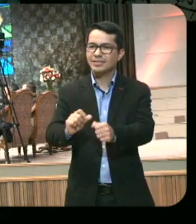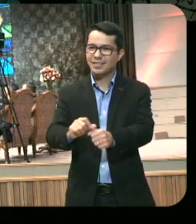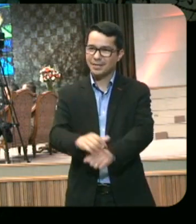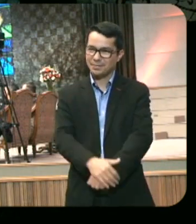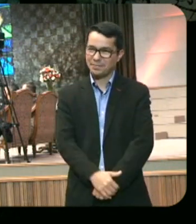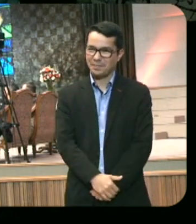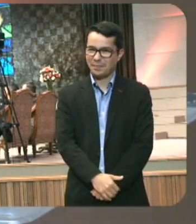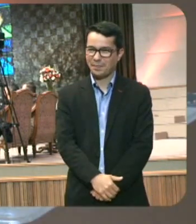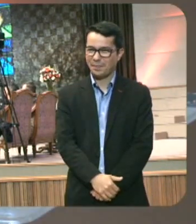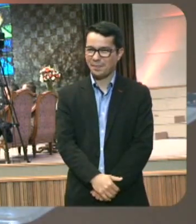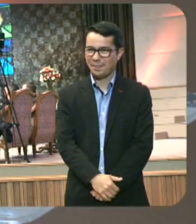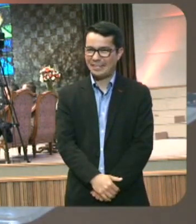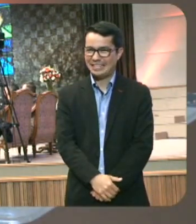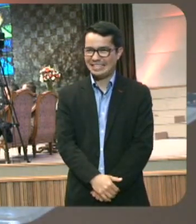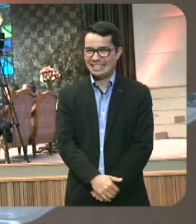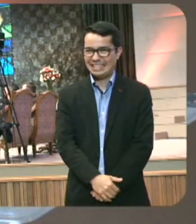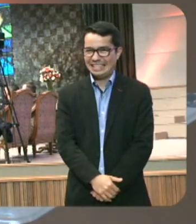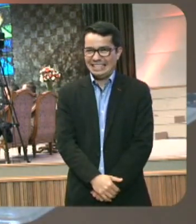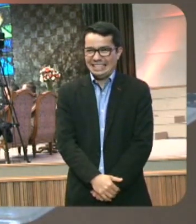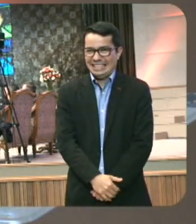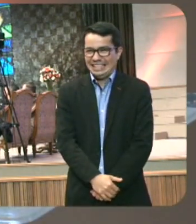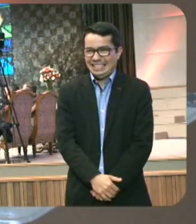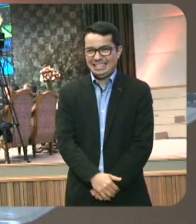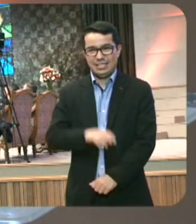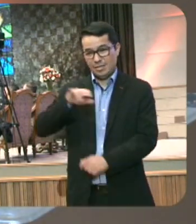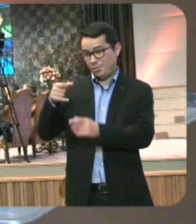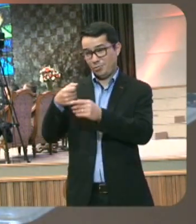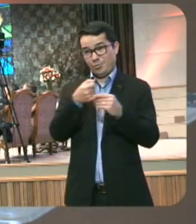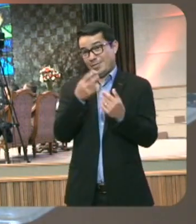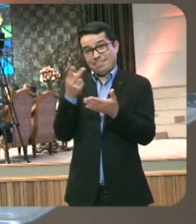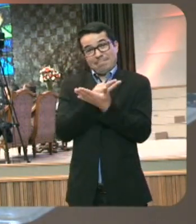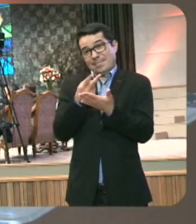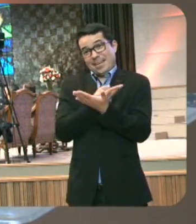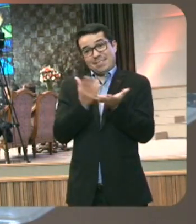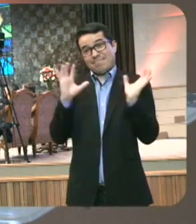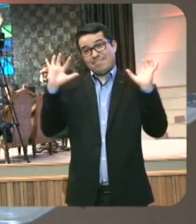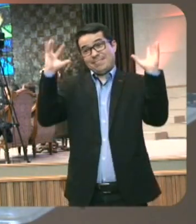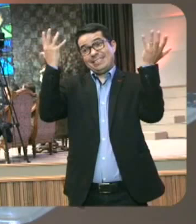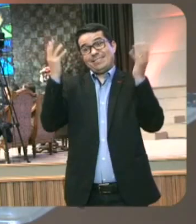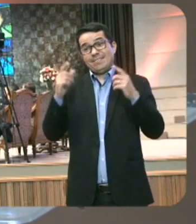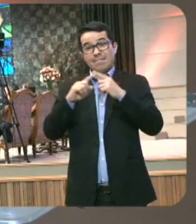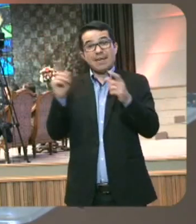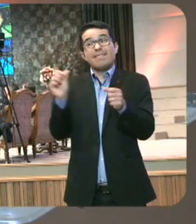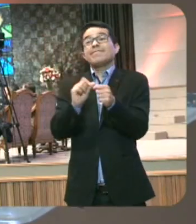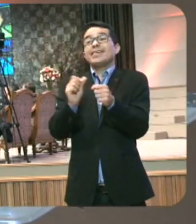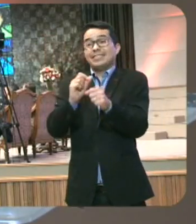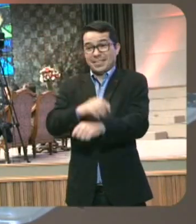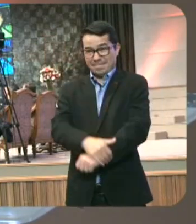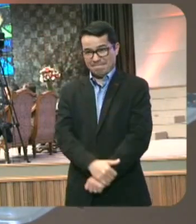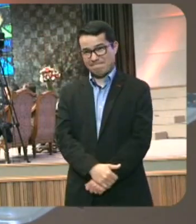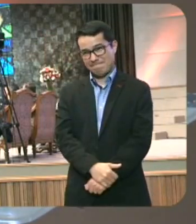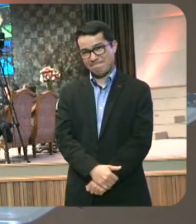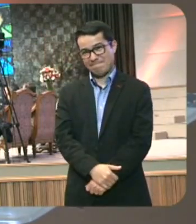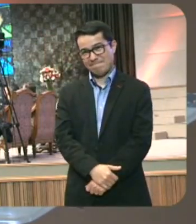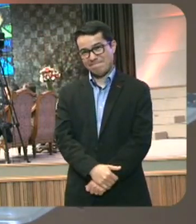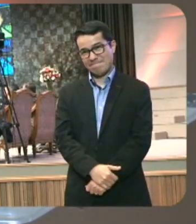a armadilha estava lá construída. O que fazer quando a gente